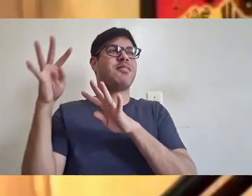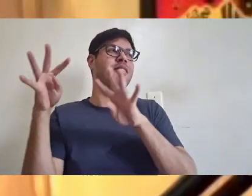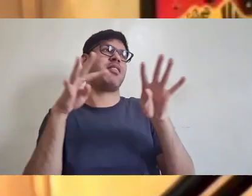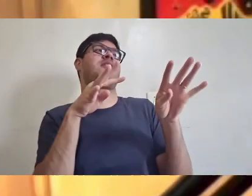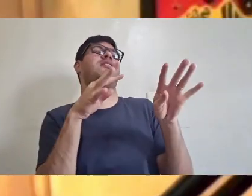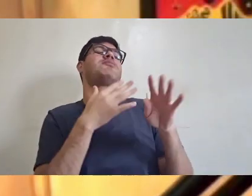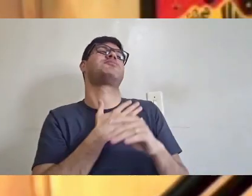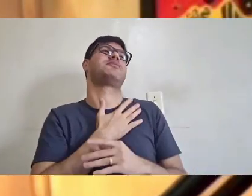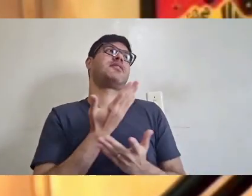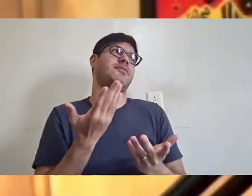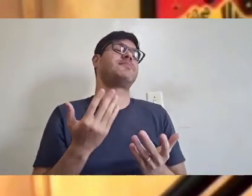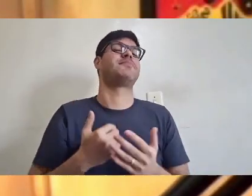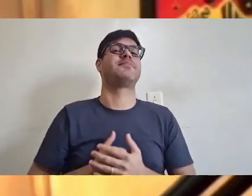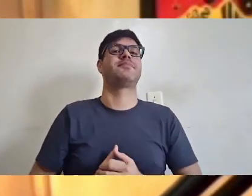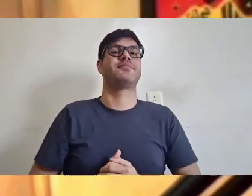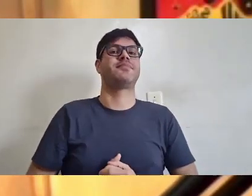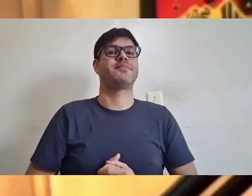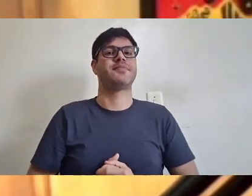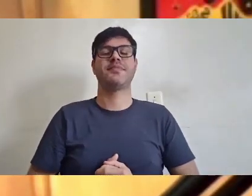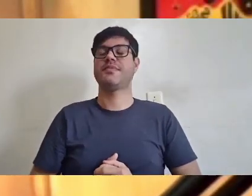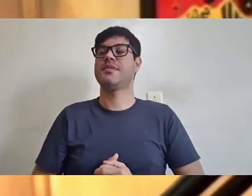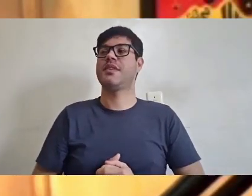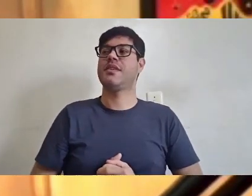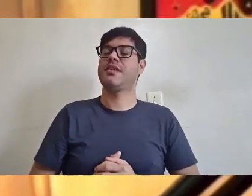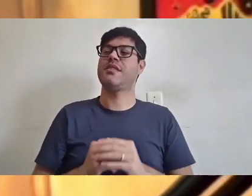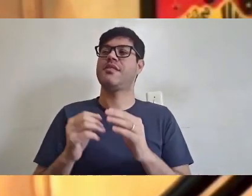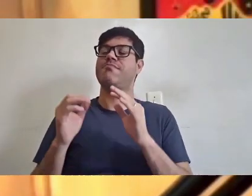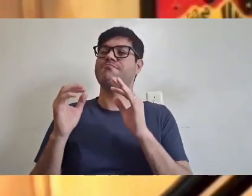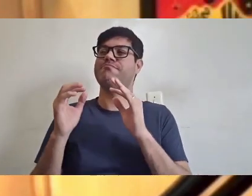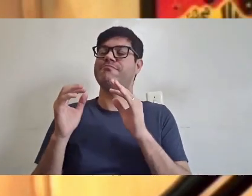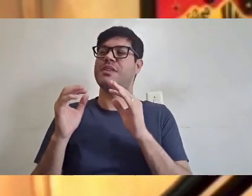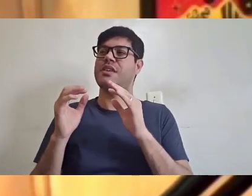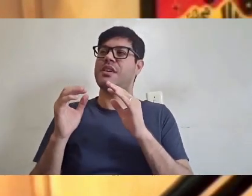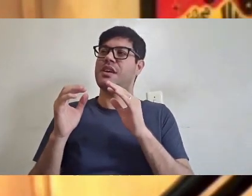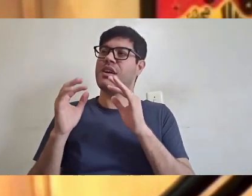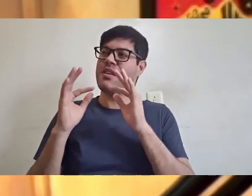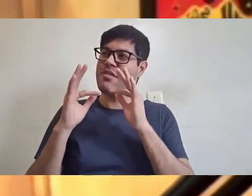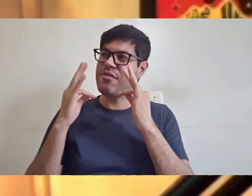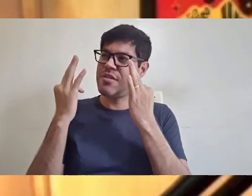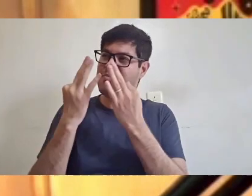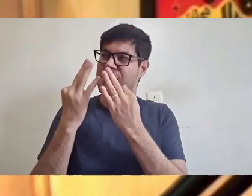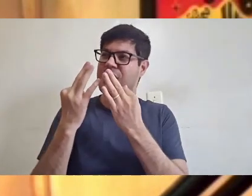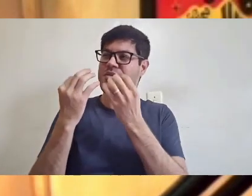Pedro, a gente falou bastante da sua vida profissional, da sua vida